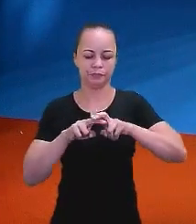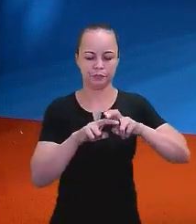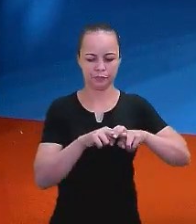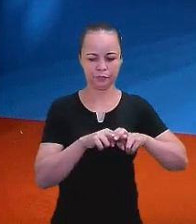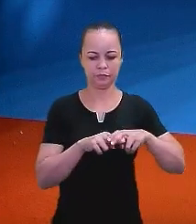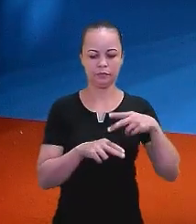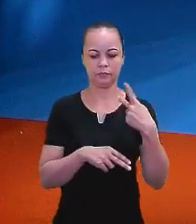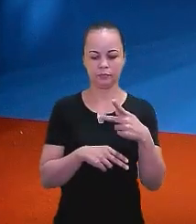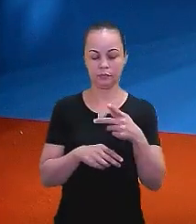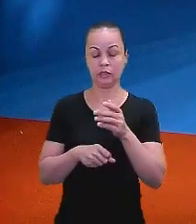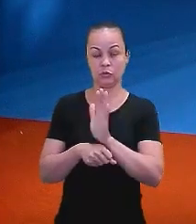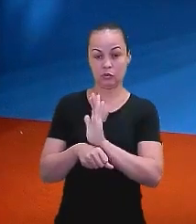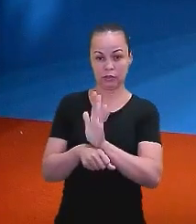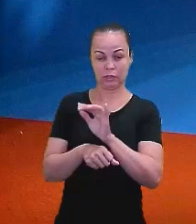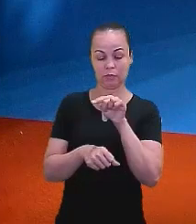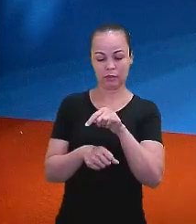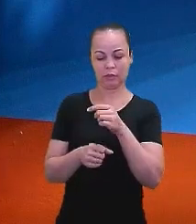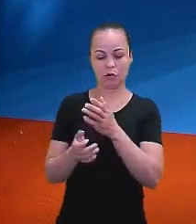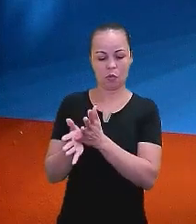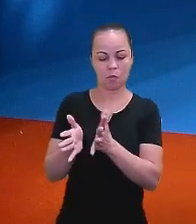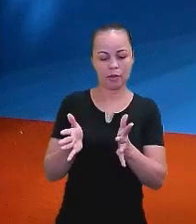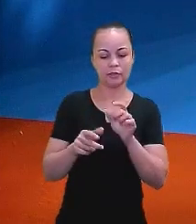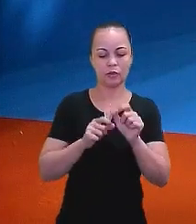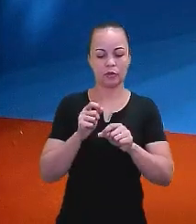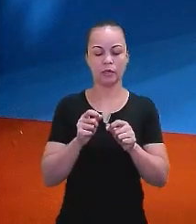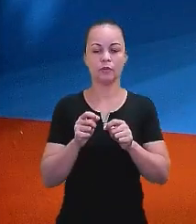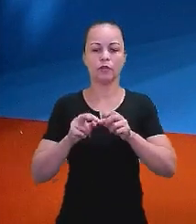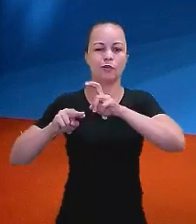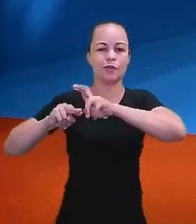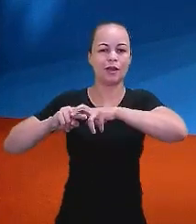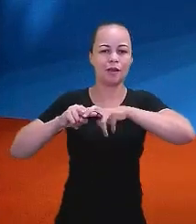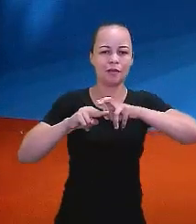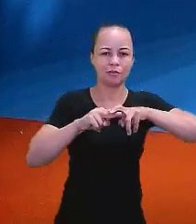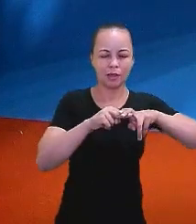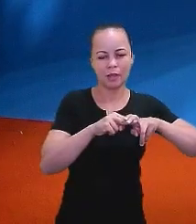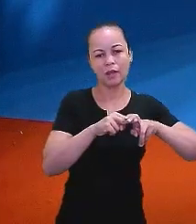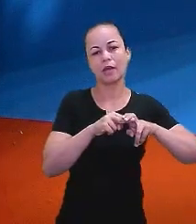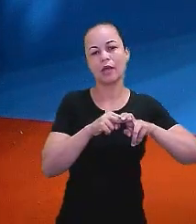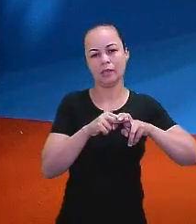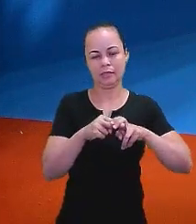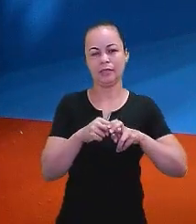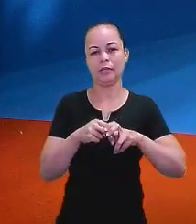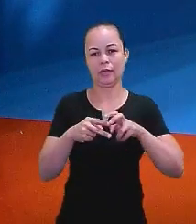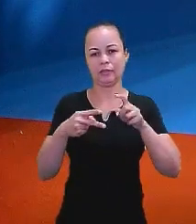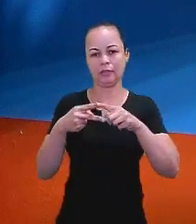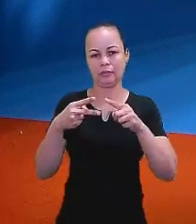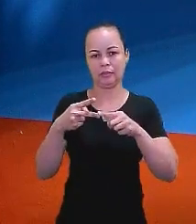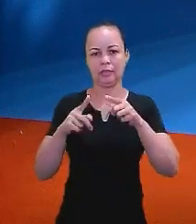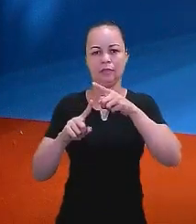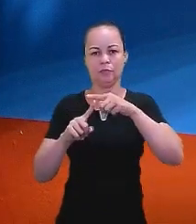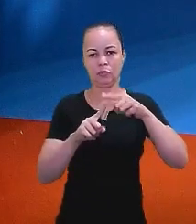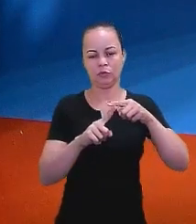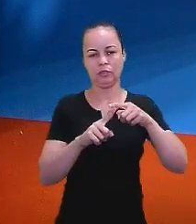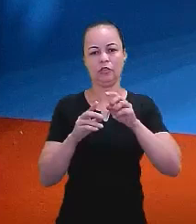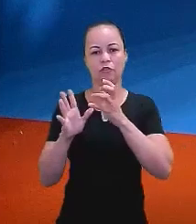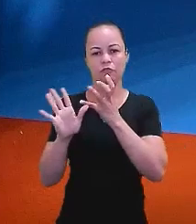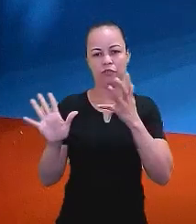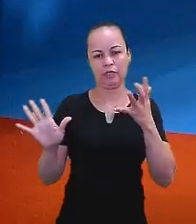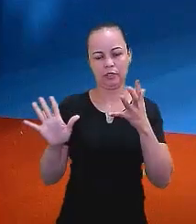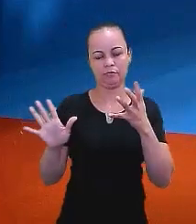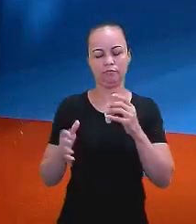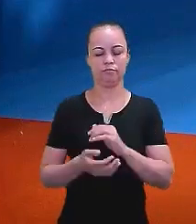nesse cinema deve se dar inicialmente pelo total de cadeiras em cada tipo de fileiras. Primeiro, eu